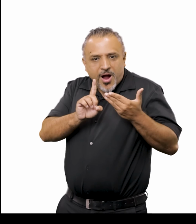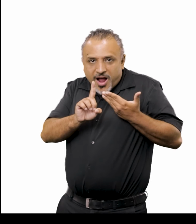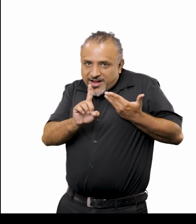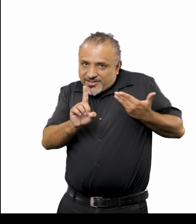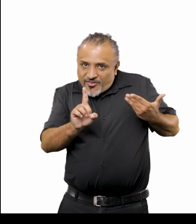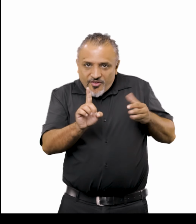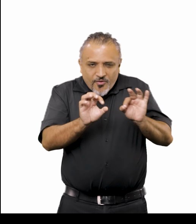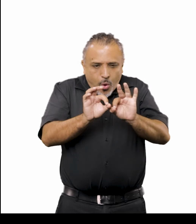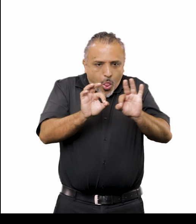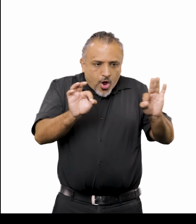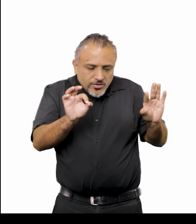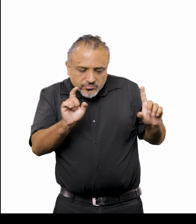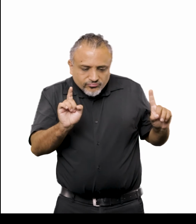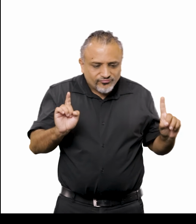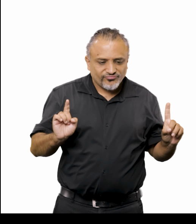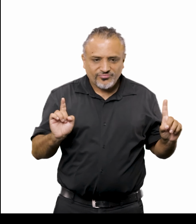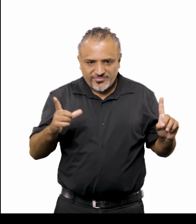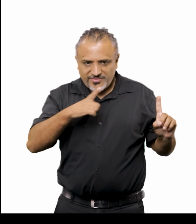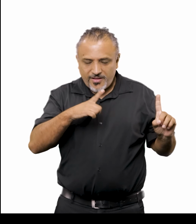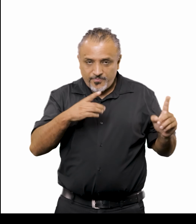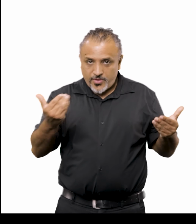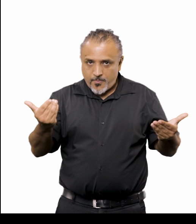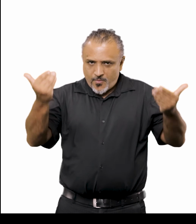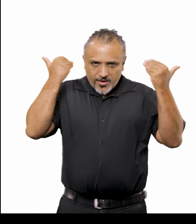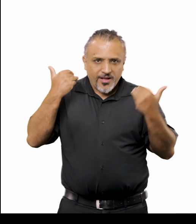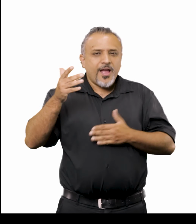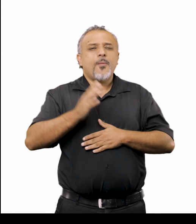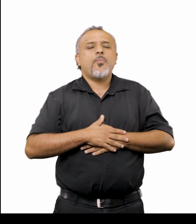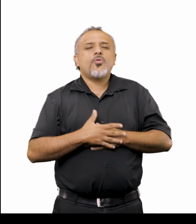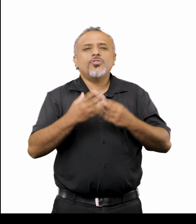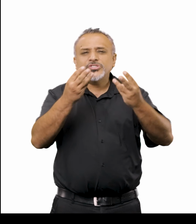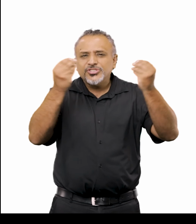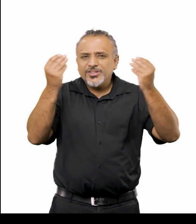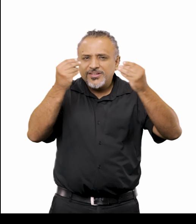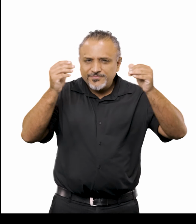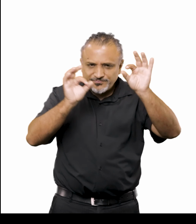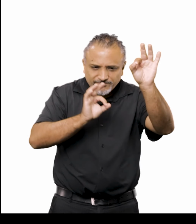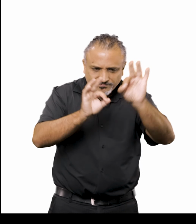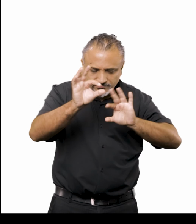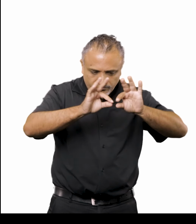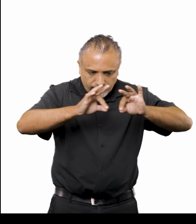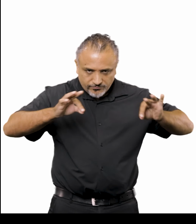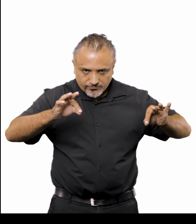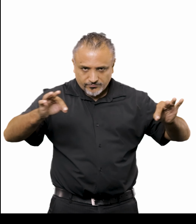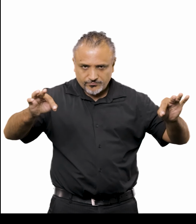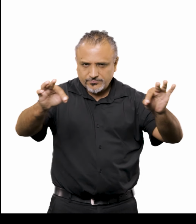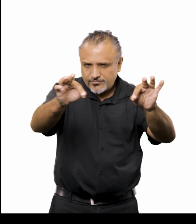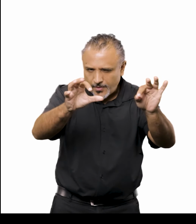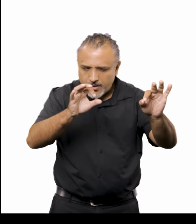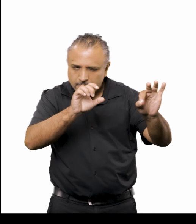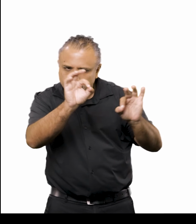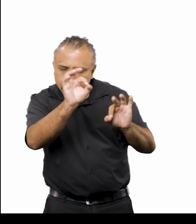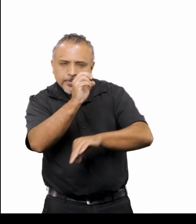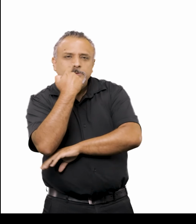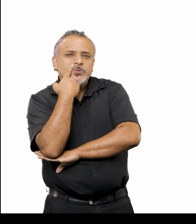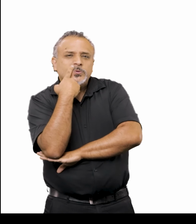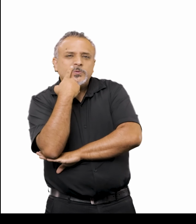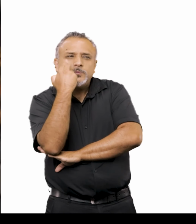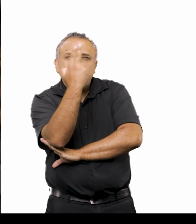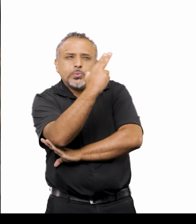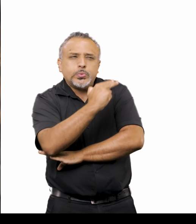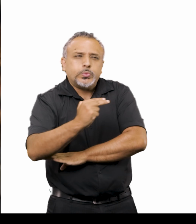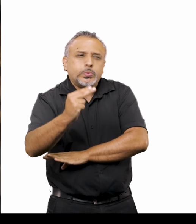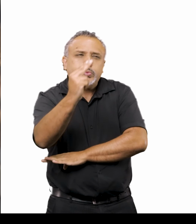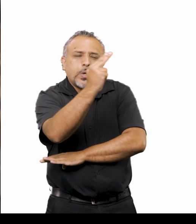uma posição ainda mais recuada. Os elementos ao fundo ainda são um tanto genéricos e geometrizados nesse primeiro